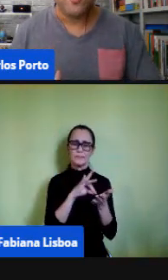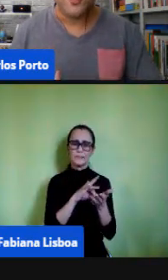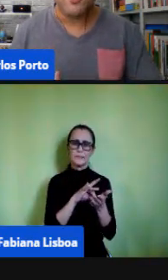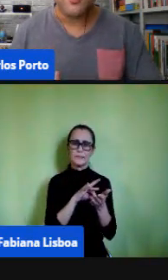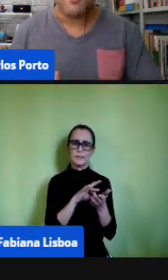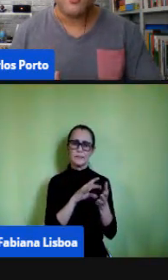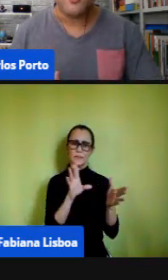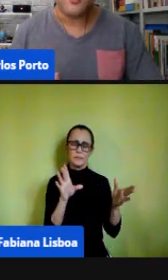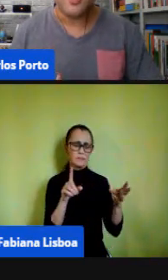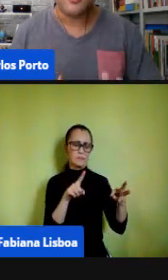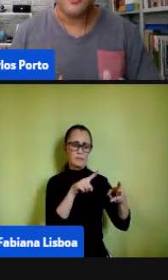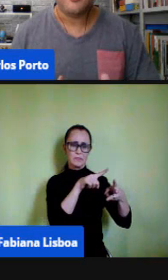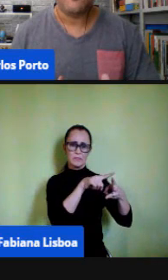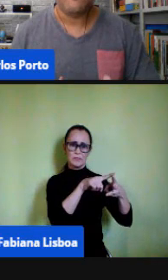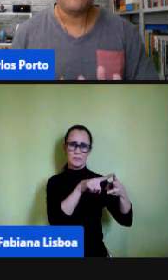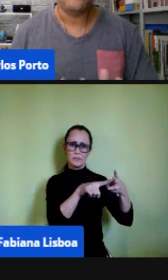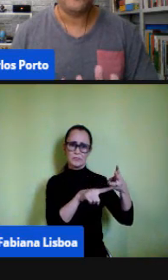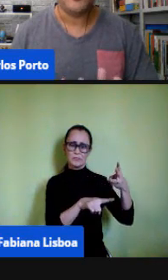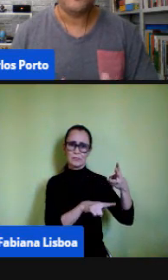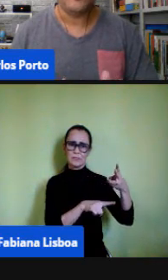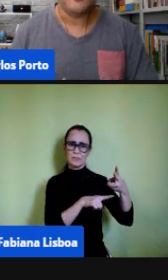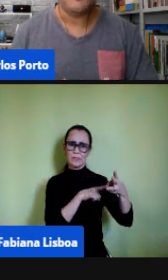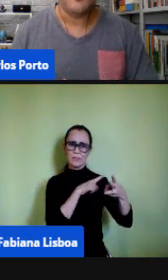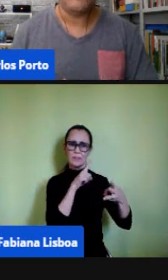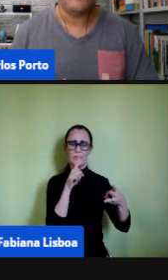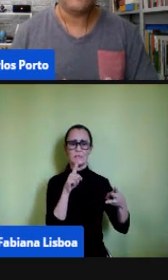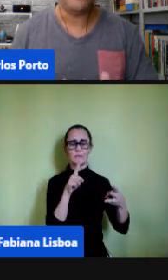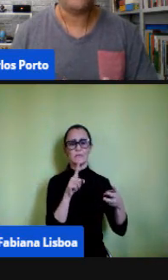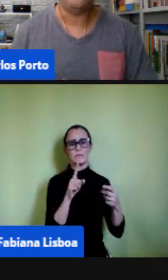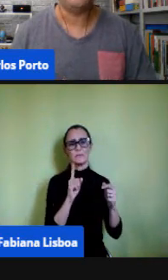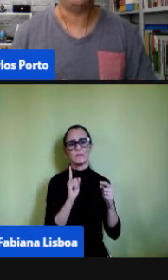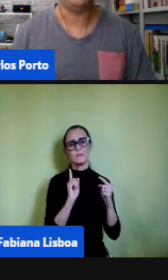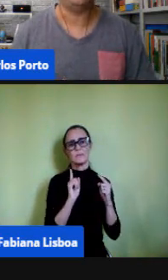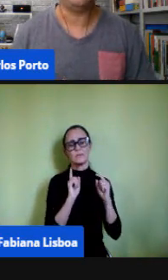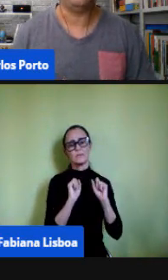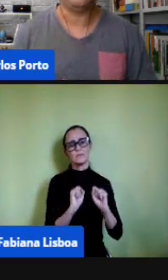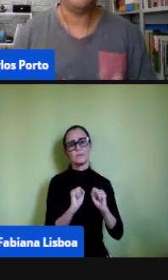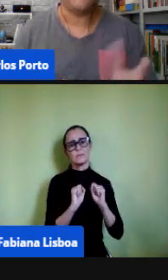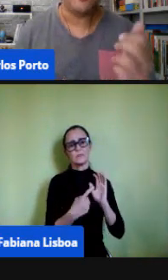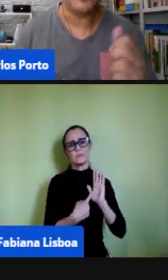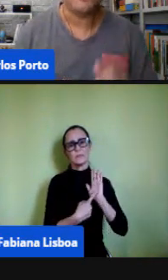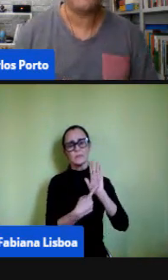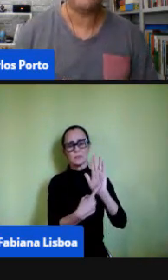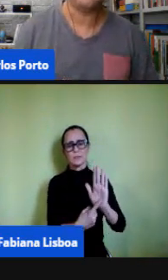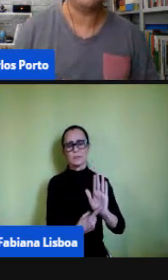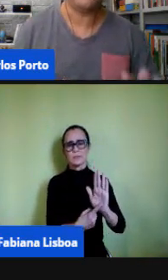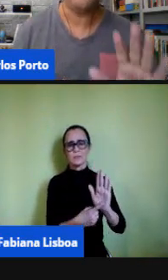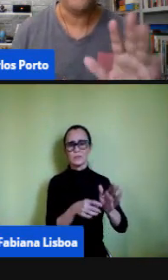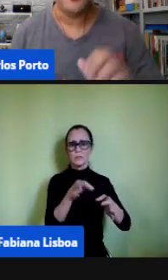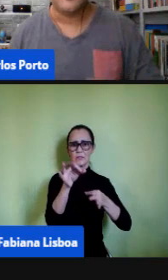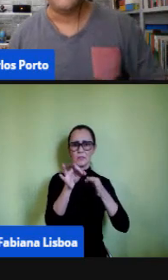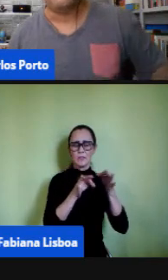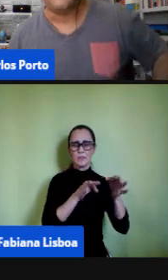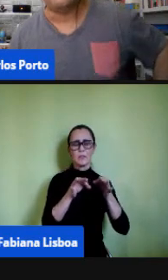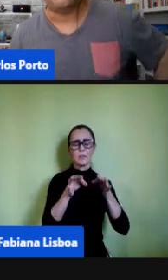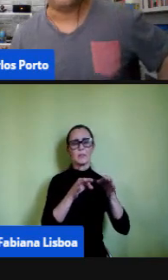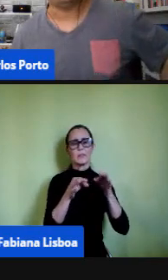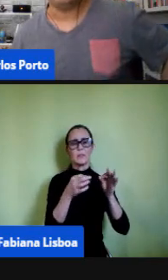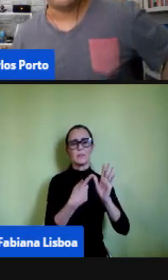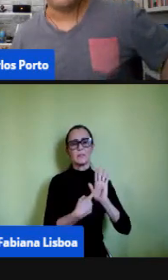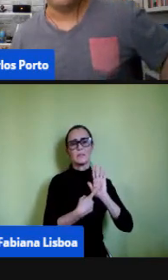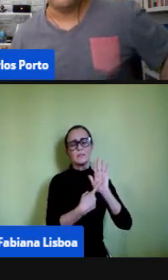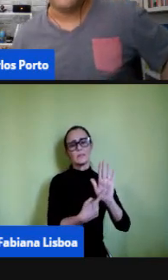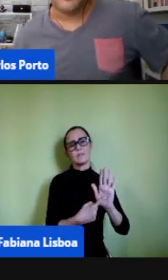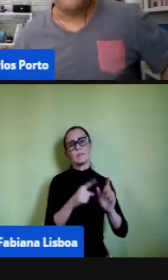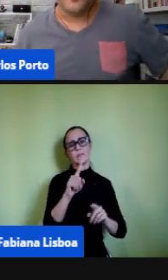conjunto, nós podemos apresentar aqui mais um organograma dentro desse documento orientador. E agora eu chamo a sua atenção para essa